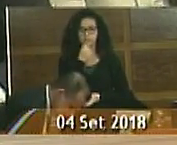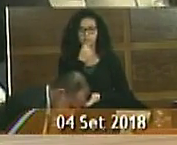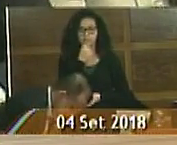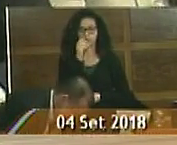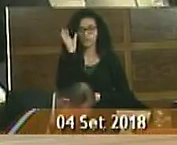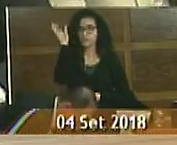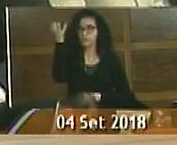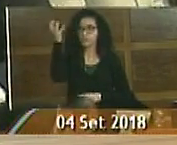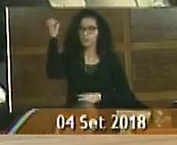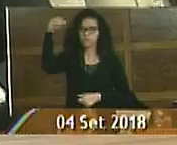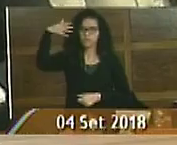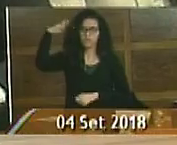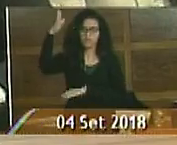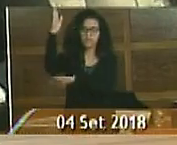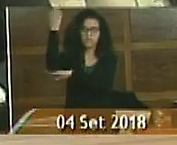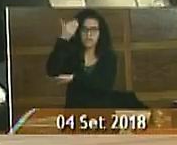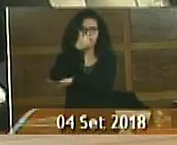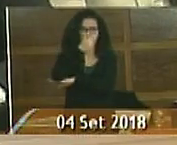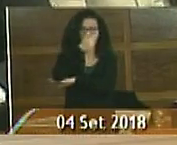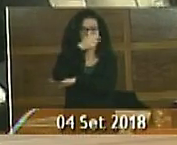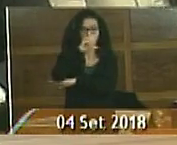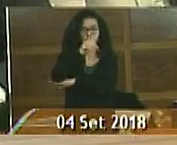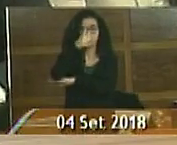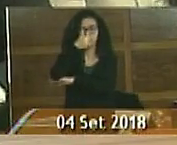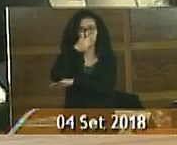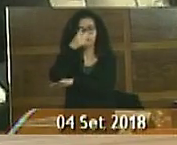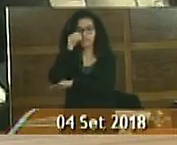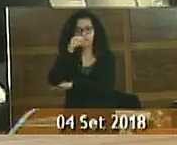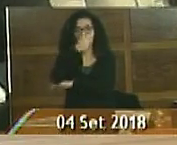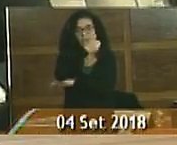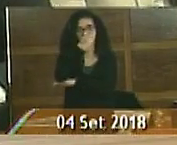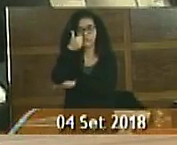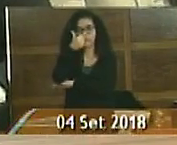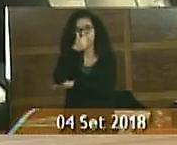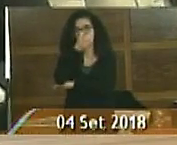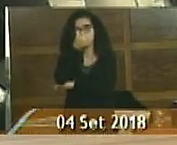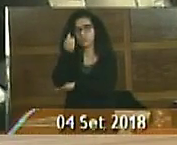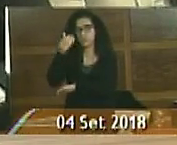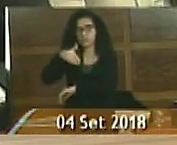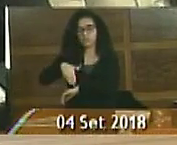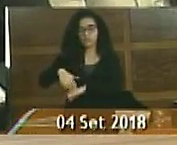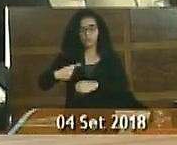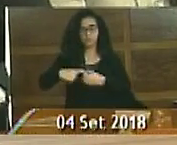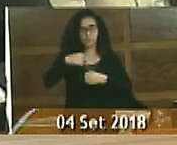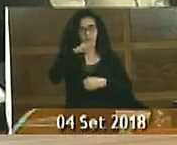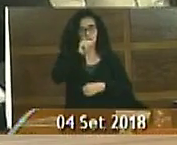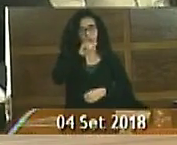Troca de lâmpada do poste 9, 10, 11, 16 da rua Rio Florestão, bairro Liró.